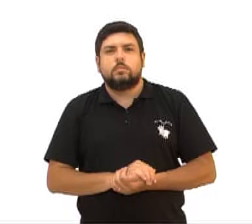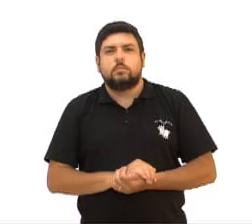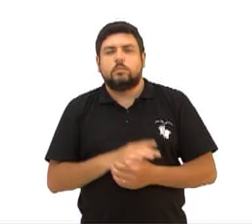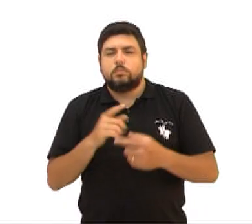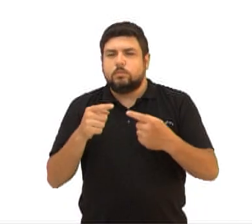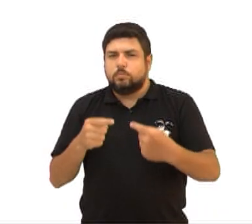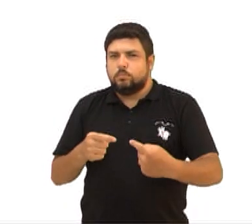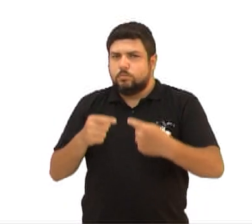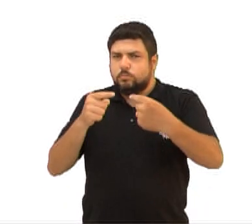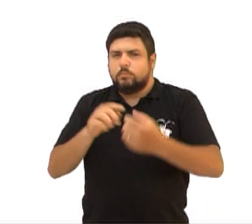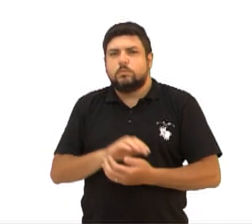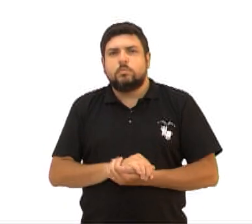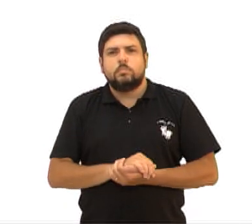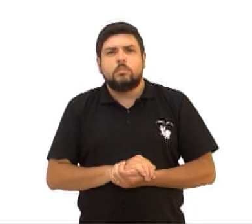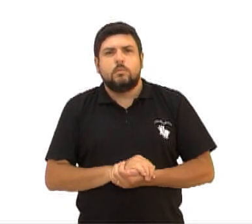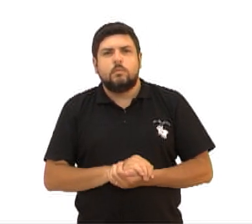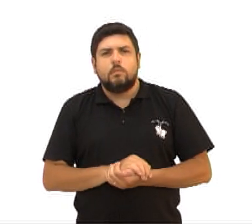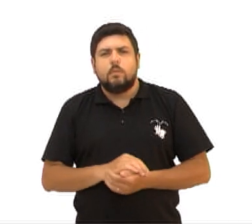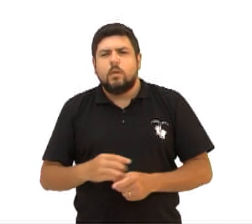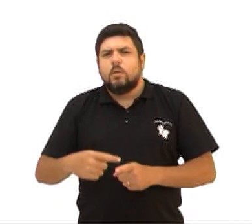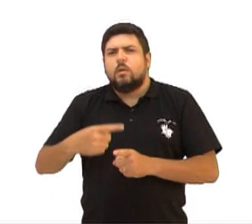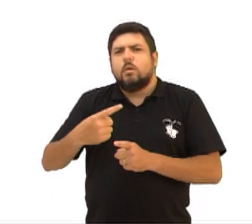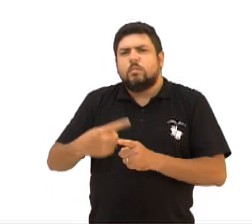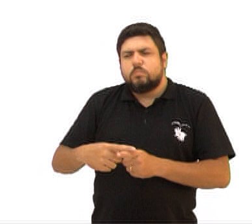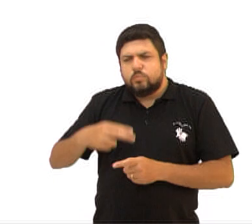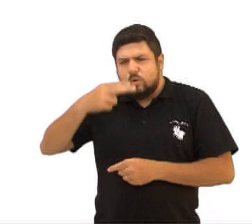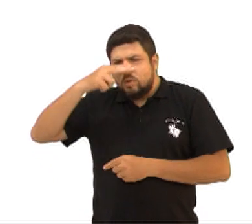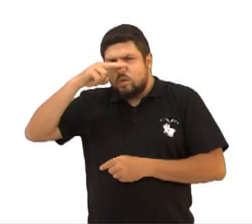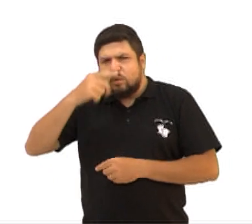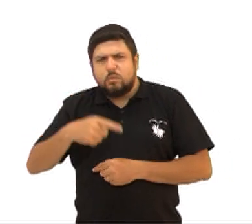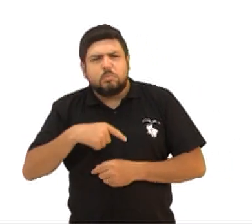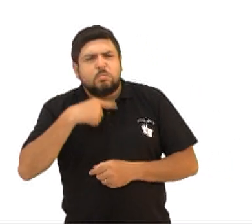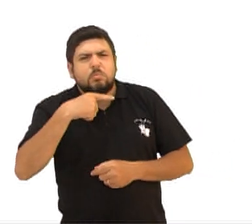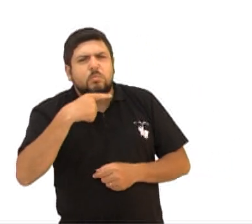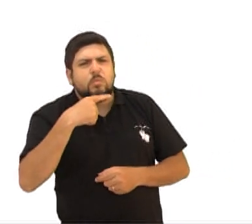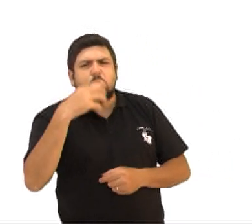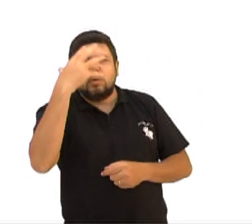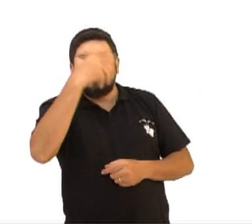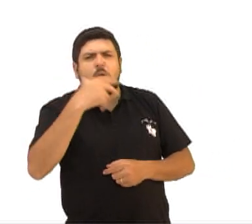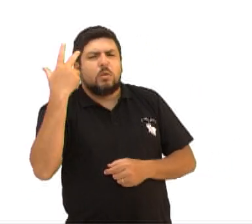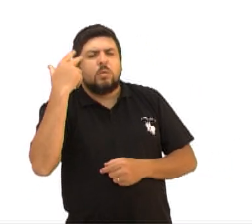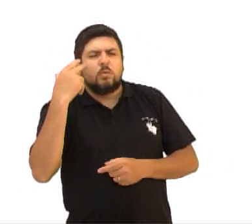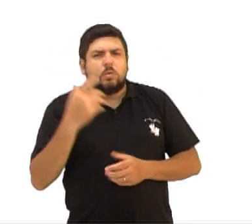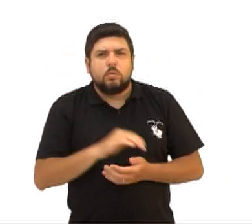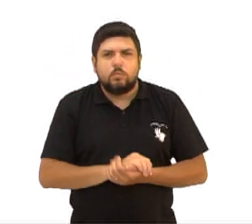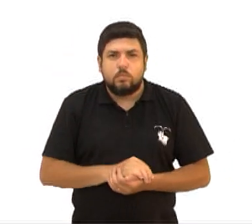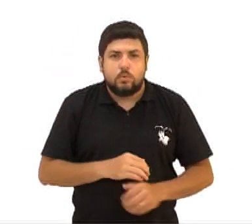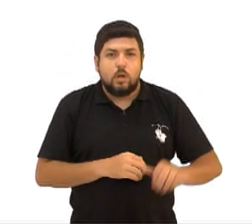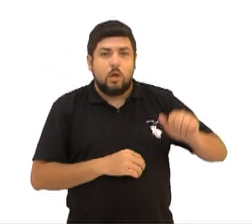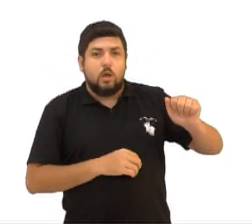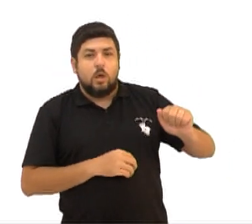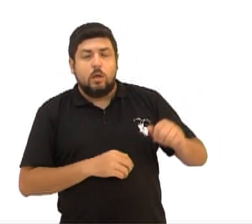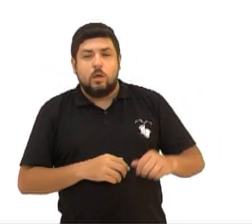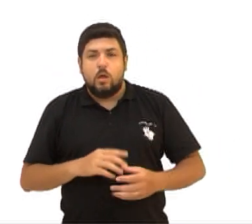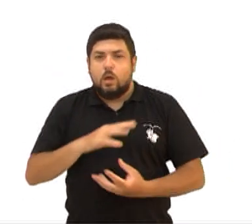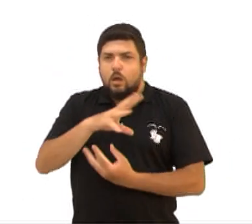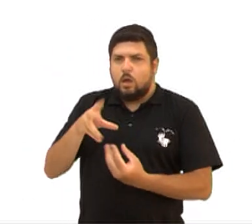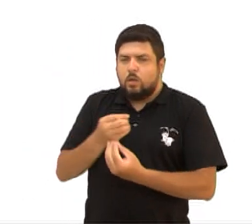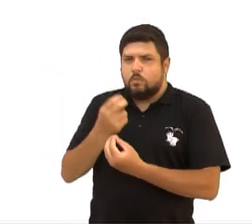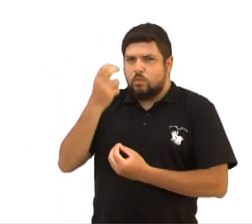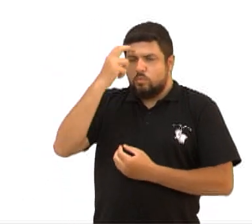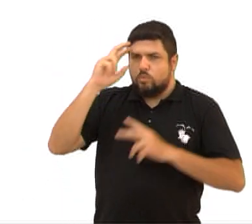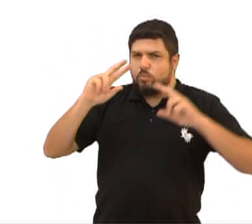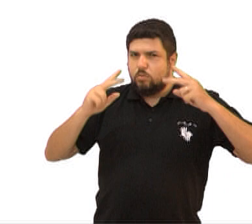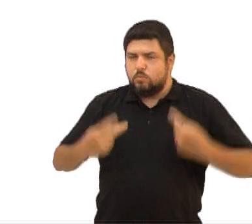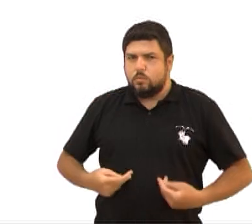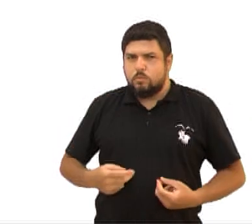Quiz. Por que Hegel não dá valor à beleza natural? Letra A. Porque a arte é um momento da cultura humana? Letra B. Porque a